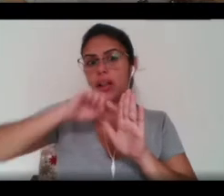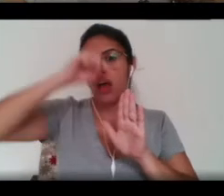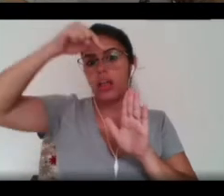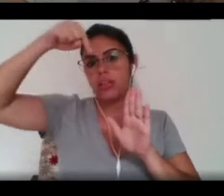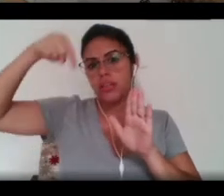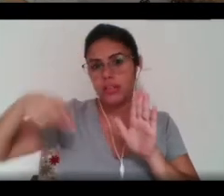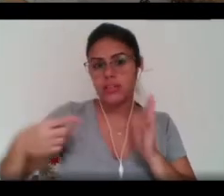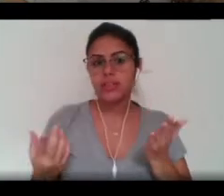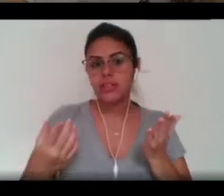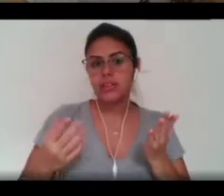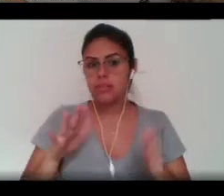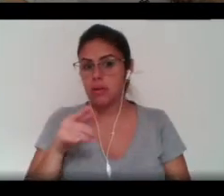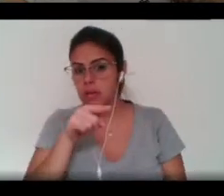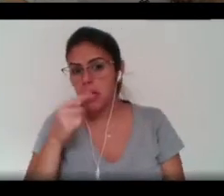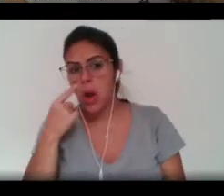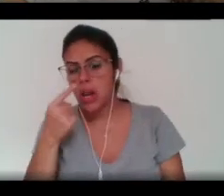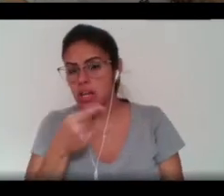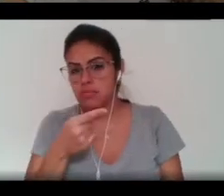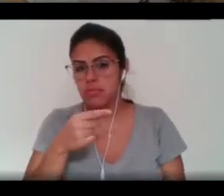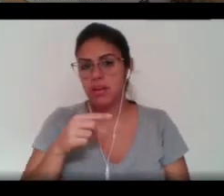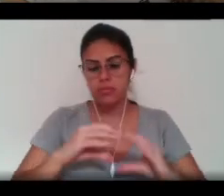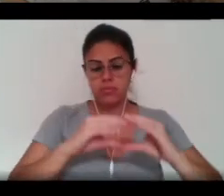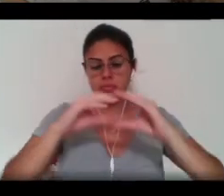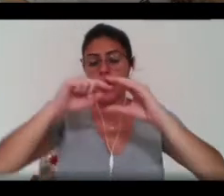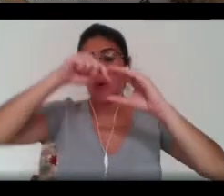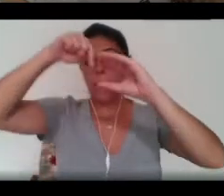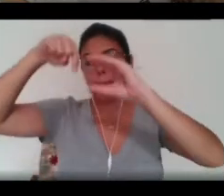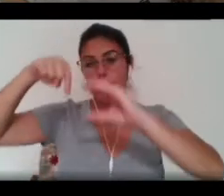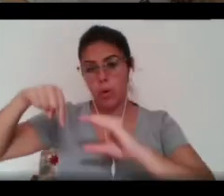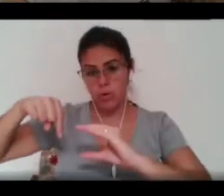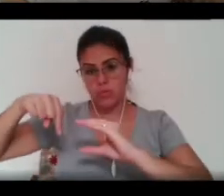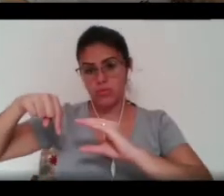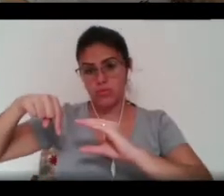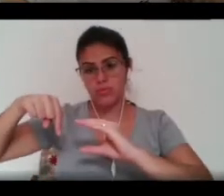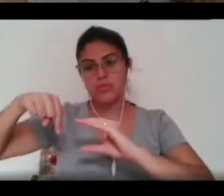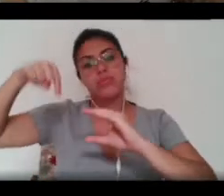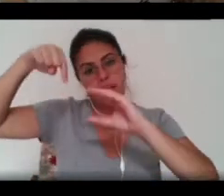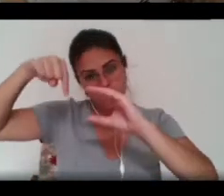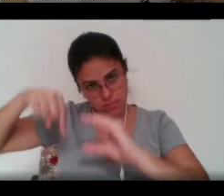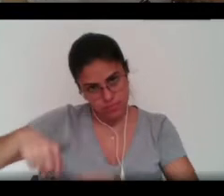segundo. Então, esse saco de areia, ele já está numa posição aqui assim, ó,